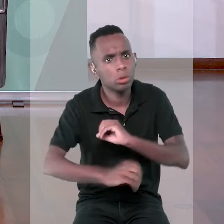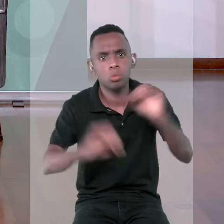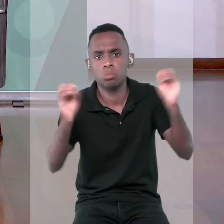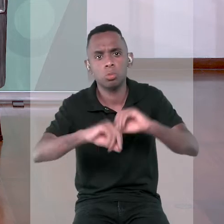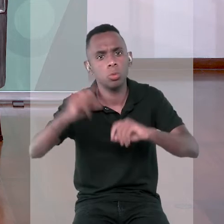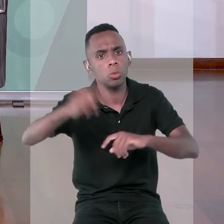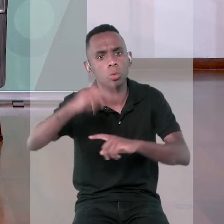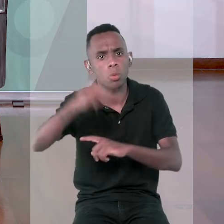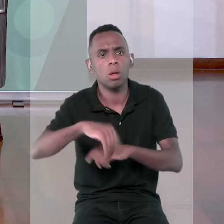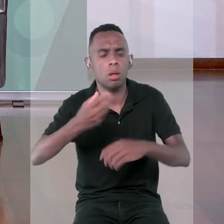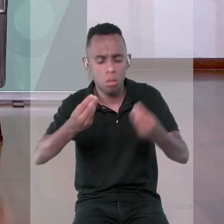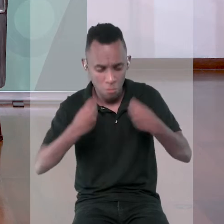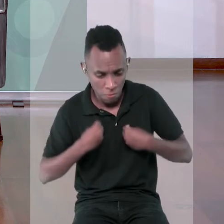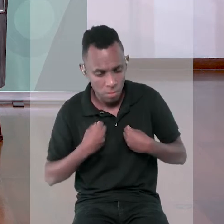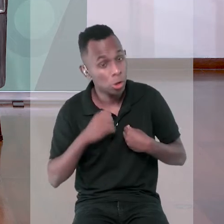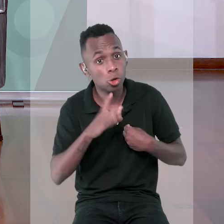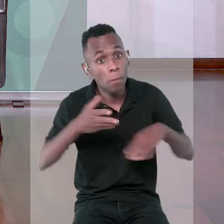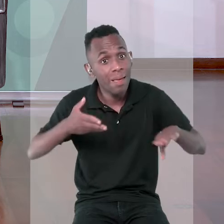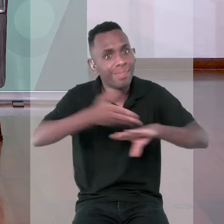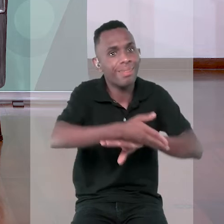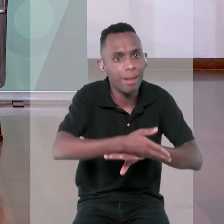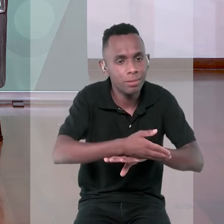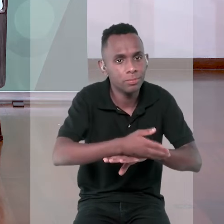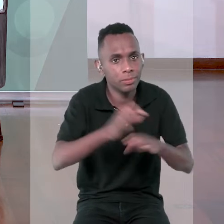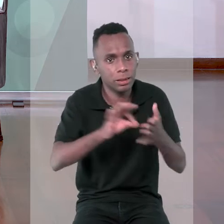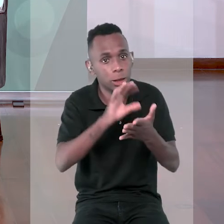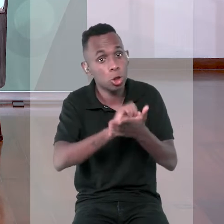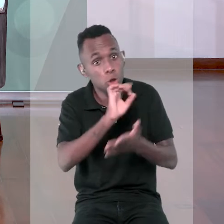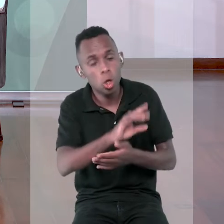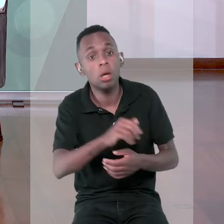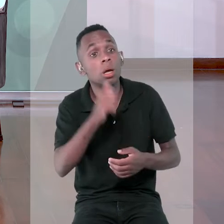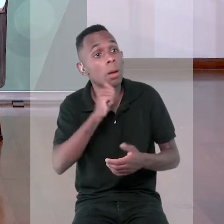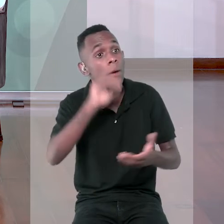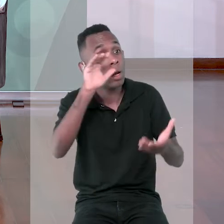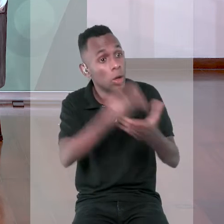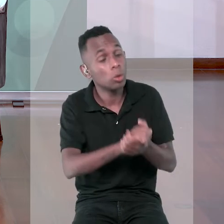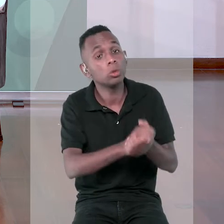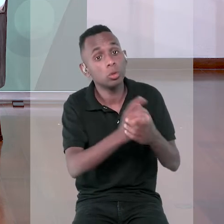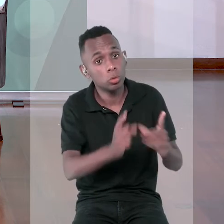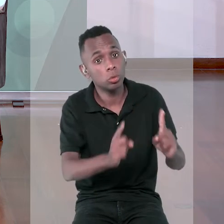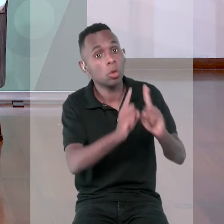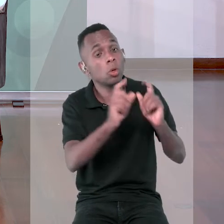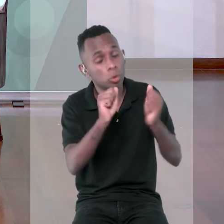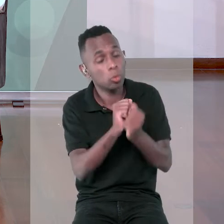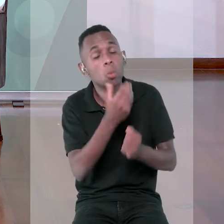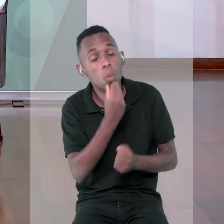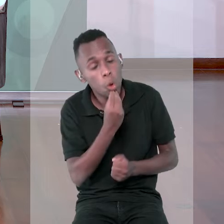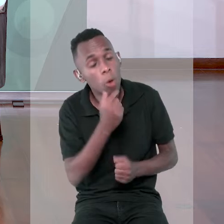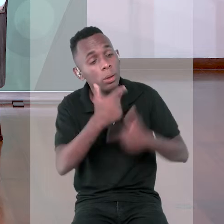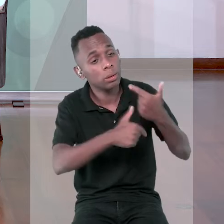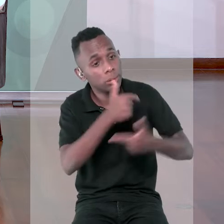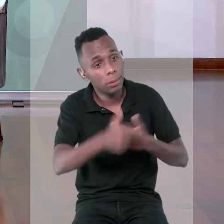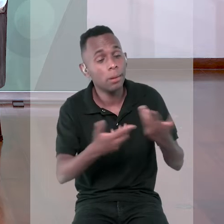esse imaginário que ela se veste de homem. Não, ela se vestiu só para se alistar. Não, inclusive ela se casou com um companheiro do batalhão, né?